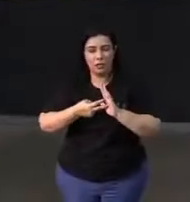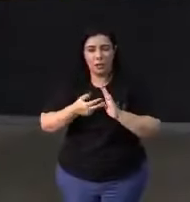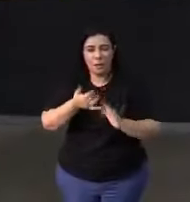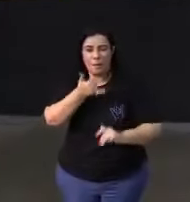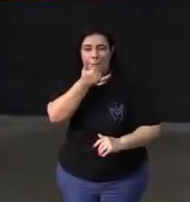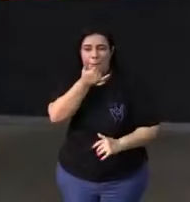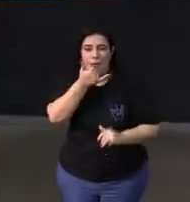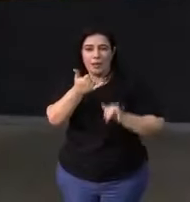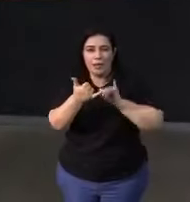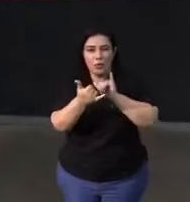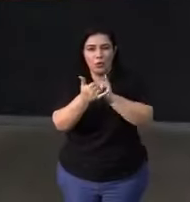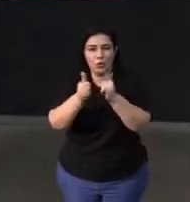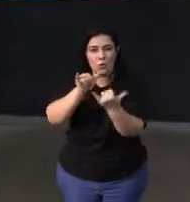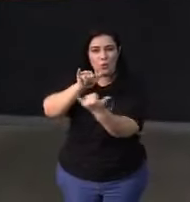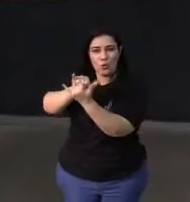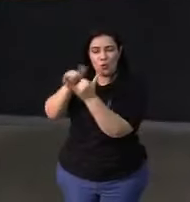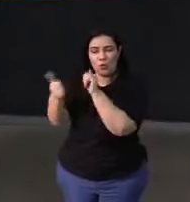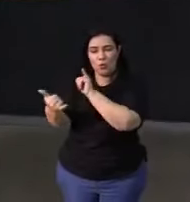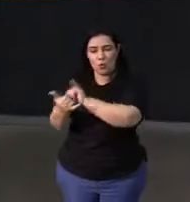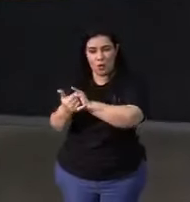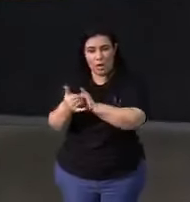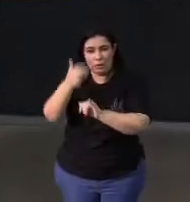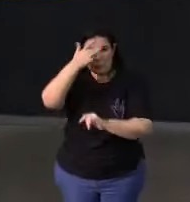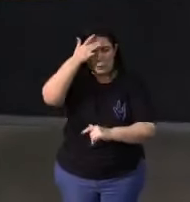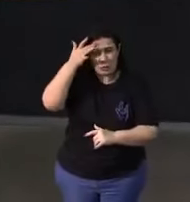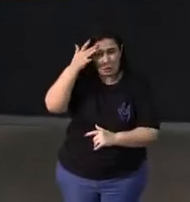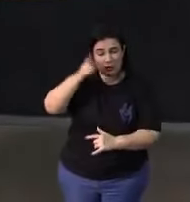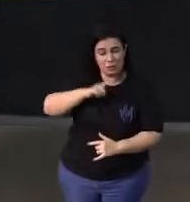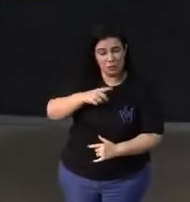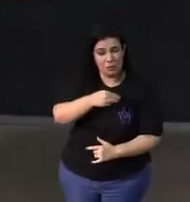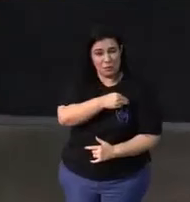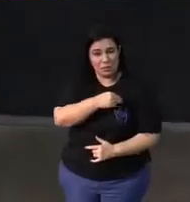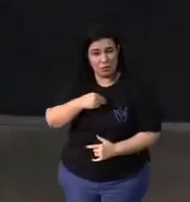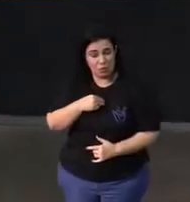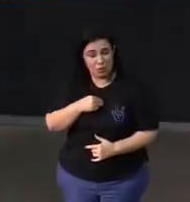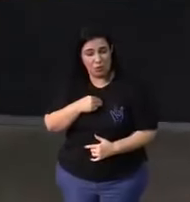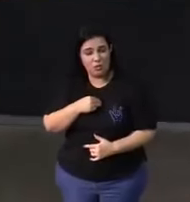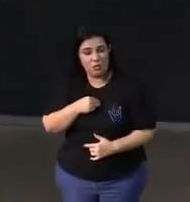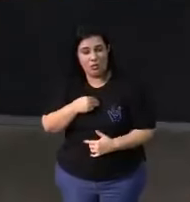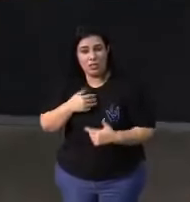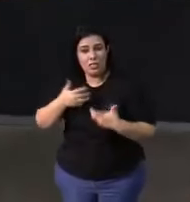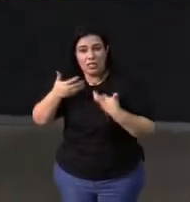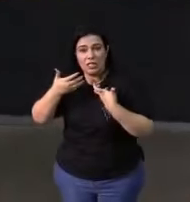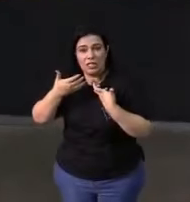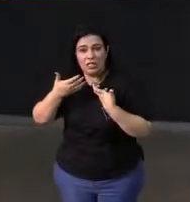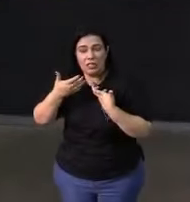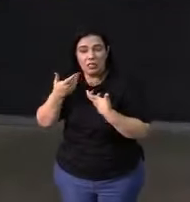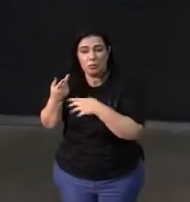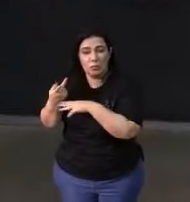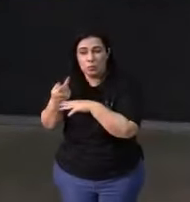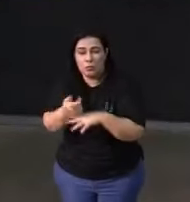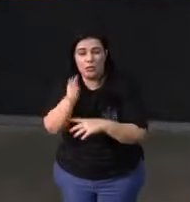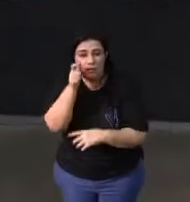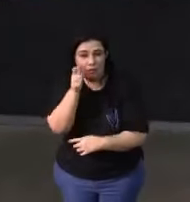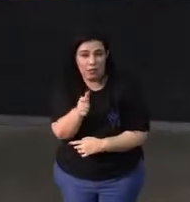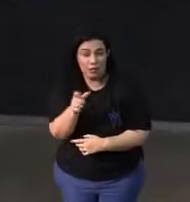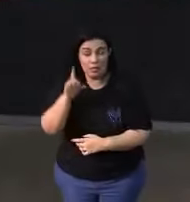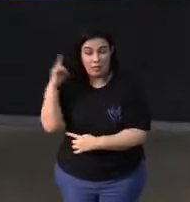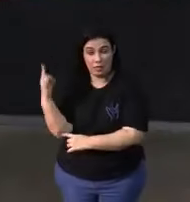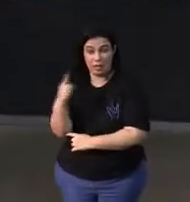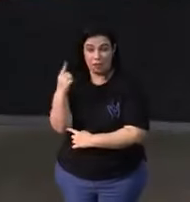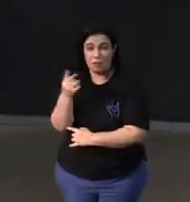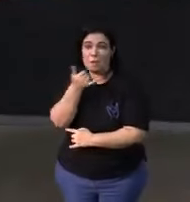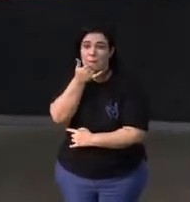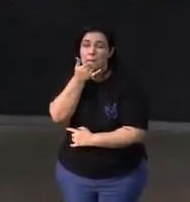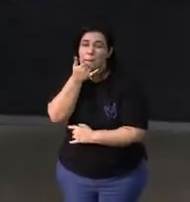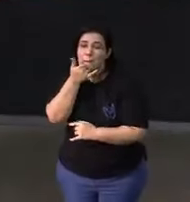perdoar seus ofensores, aquele que tem misericórdia, aquele que não busca seus interesses. Davi perdoou seu